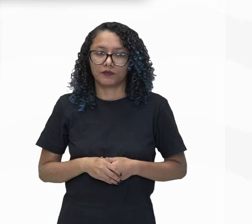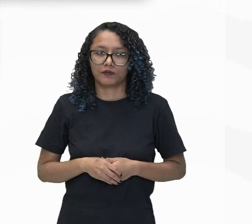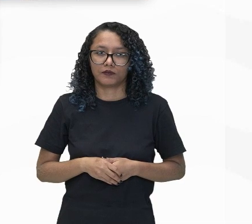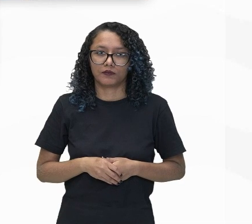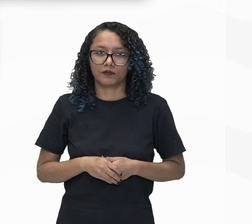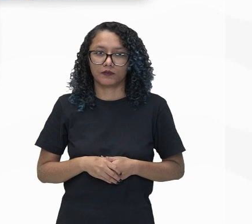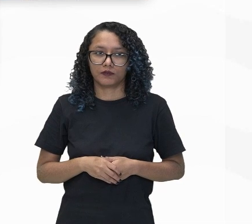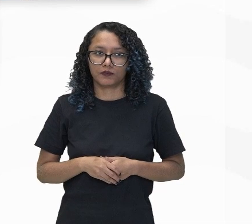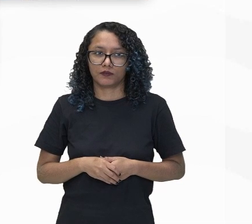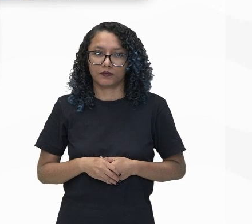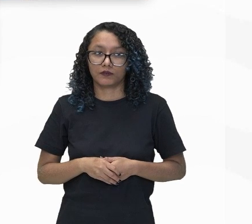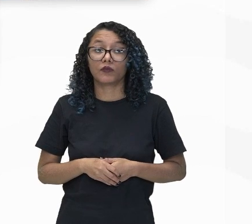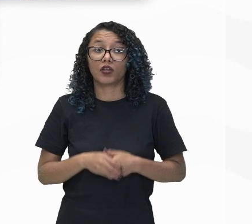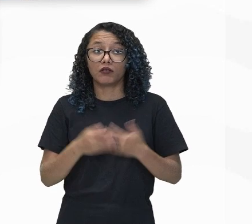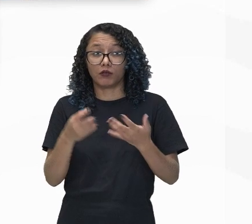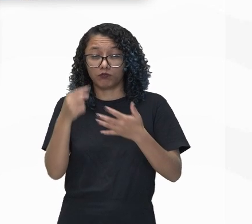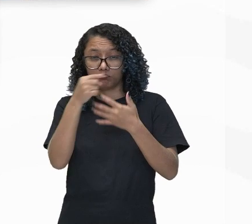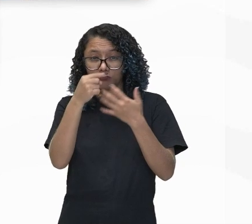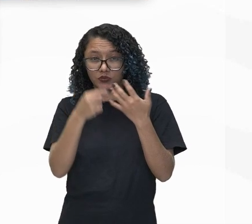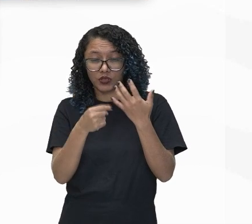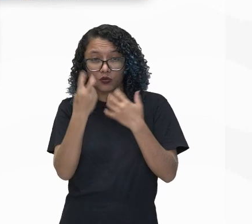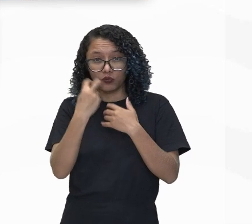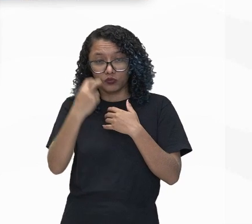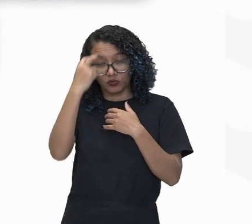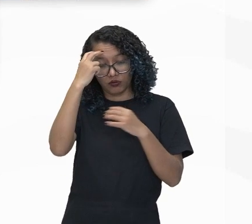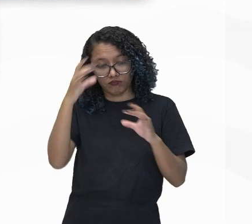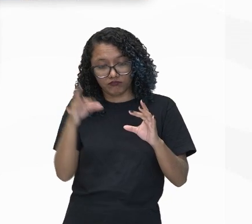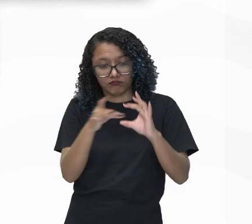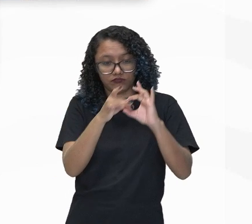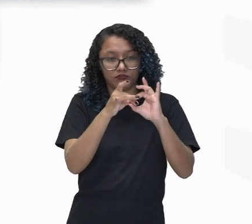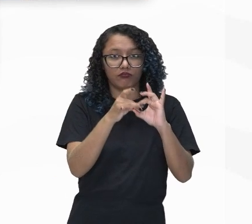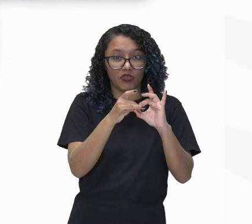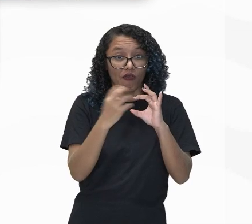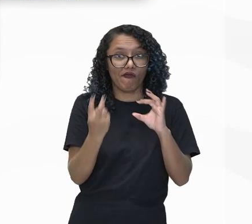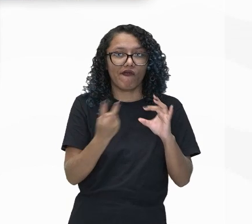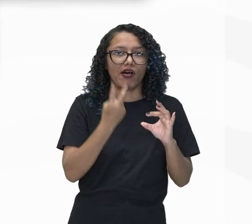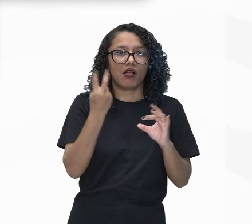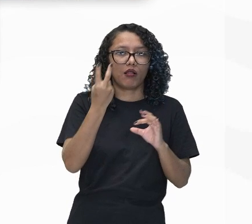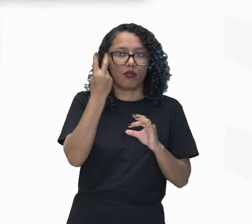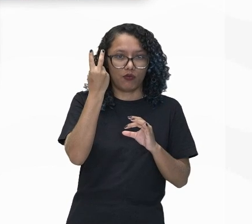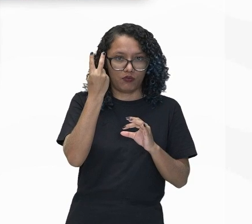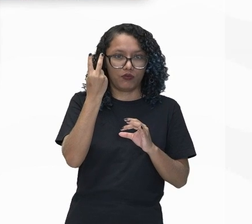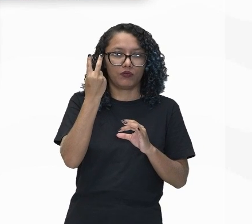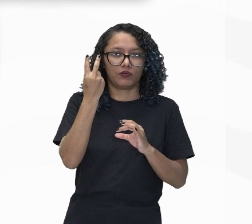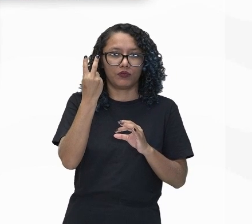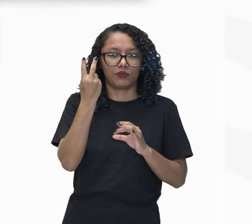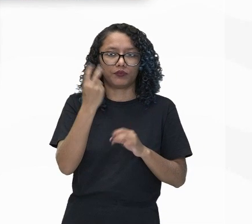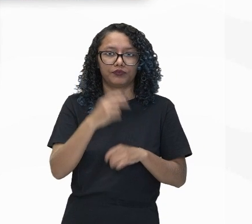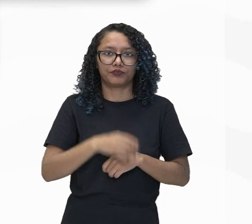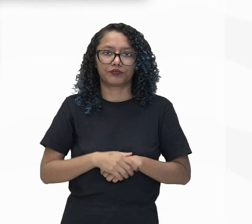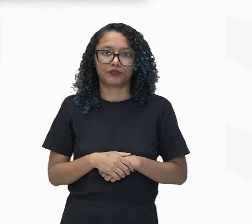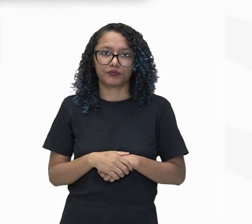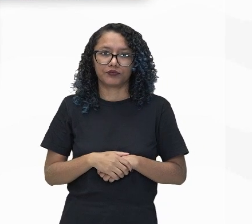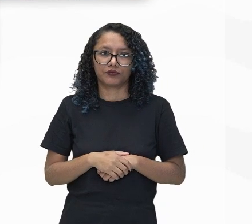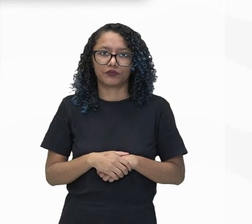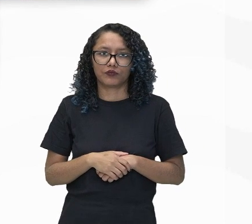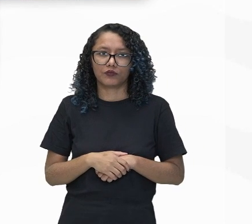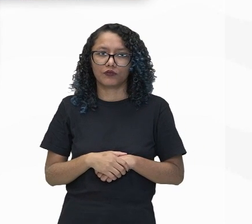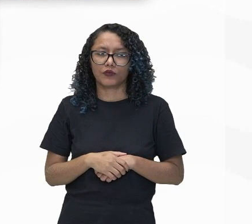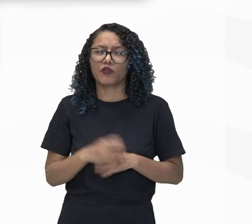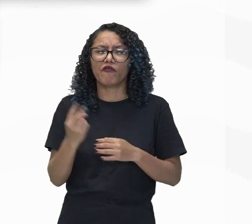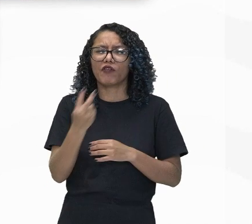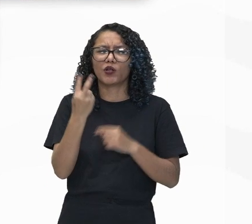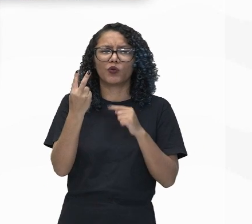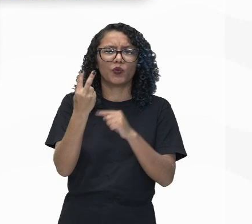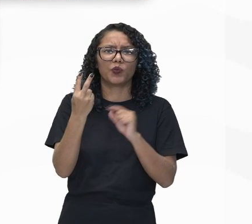eles estão associados a esses valores. Quando eu falo de valores, pessoal, eu estou falando aqui de